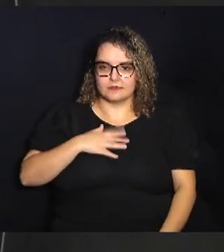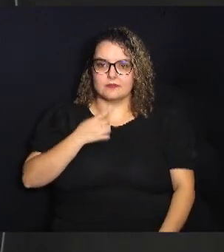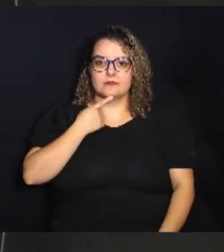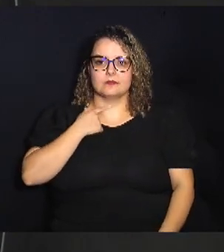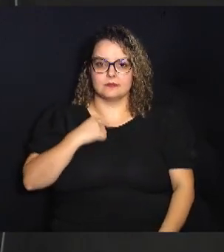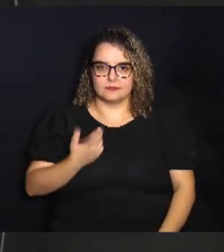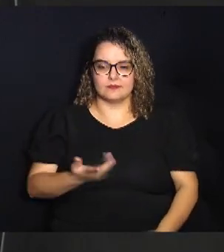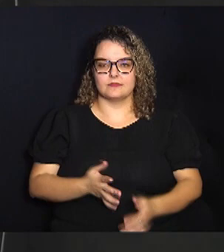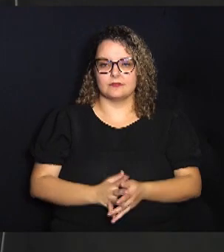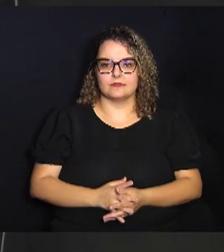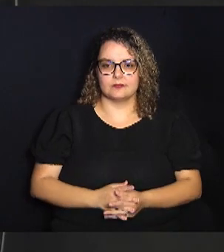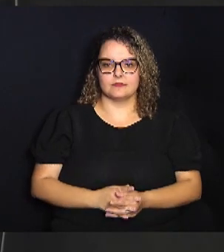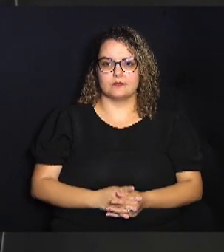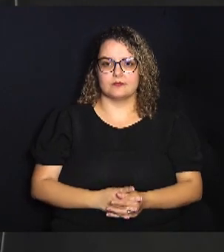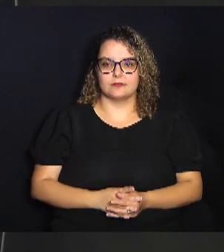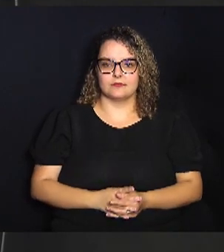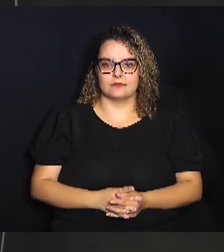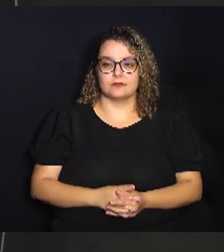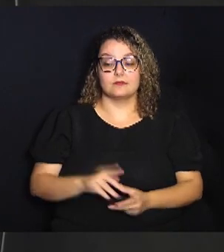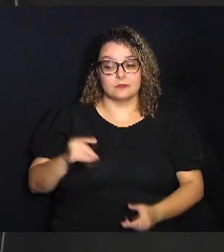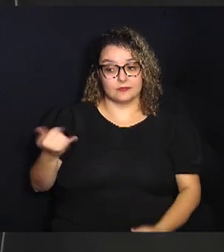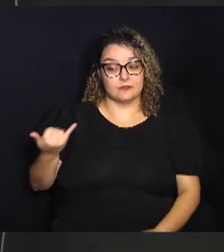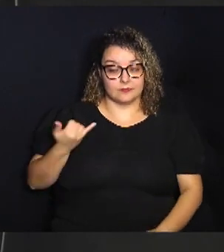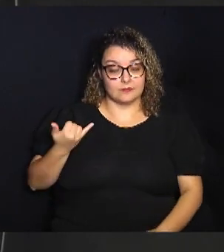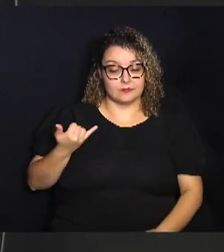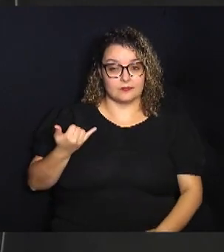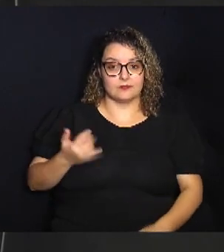Tá. E ele pegou e falou assim, olha, e